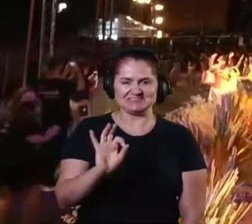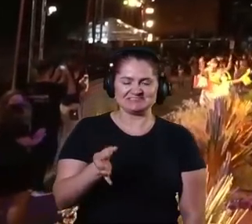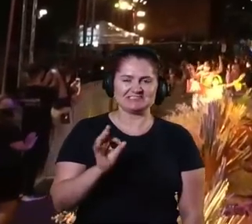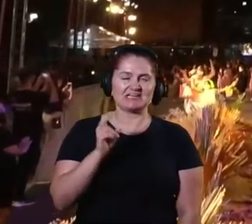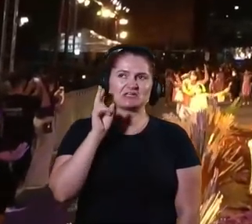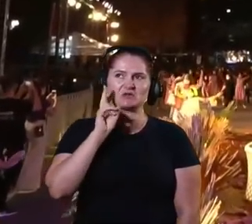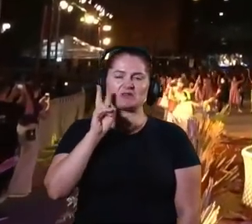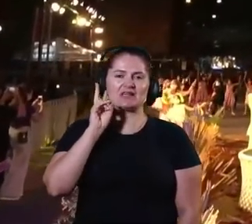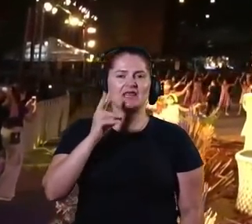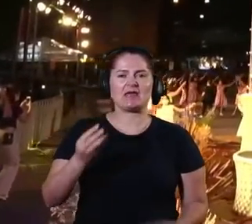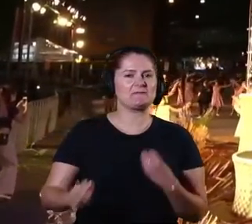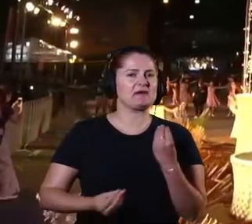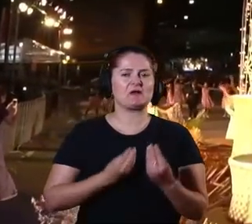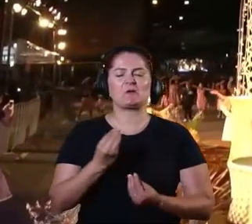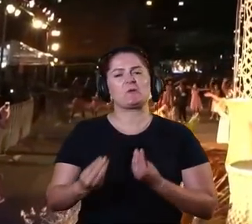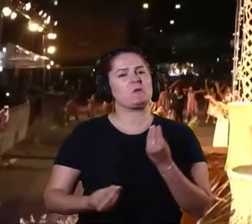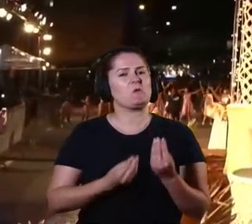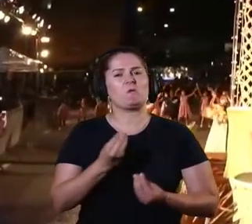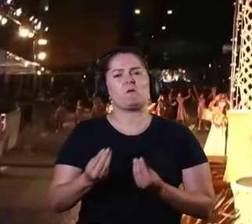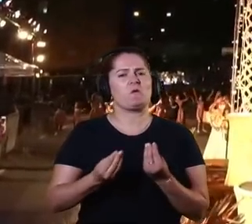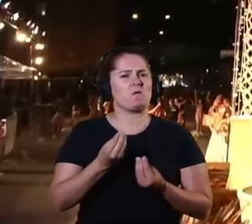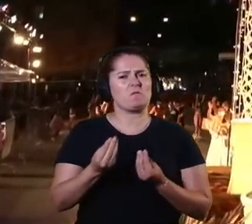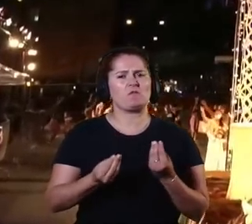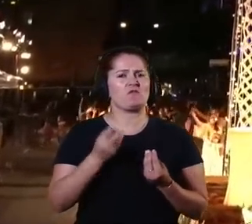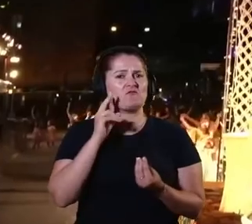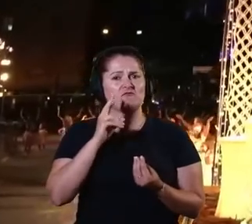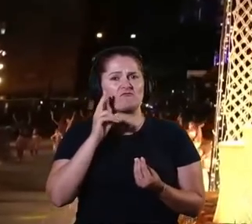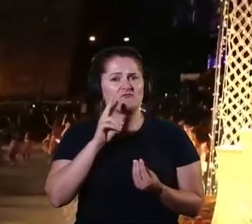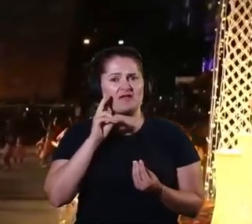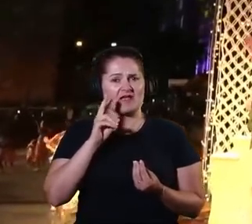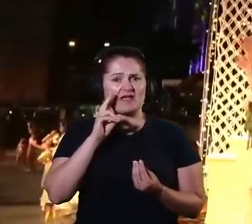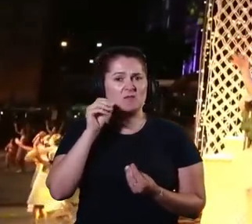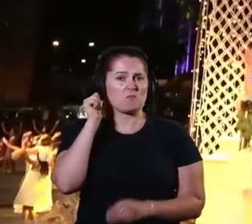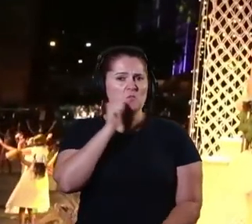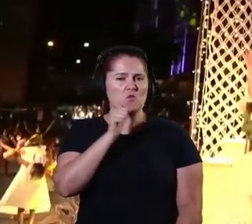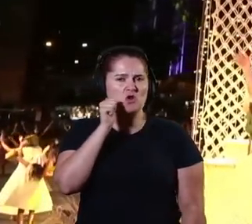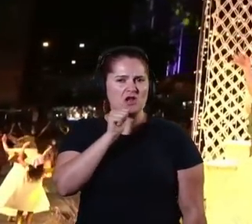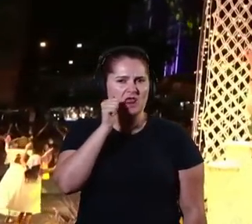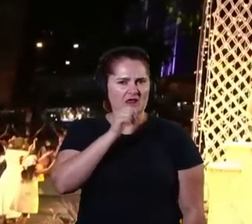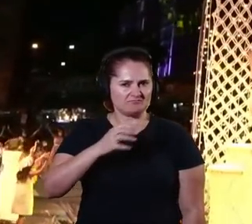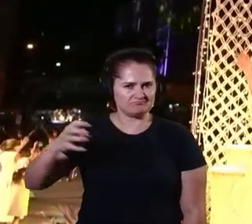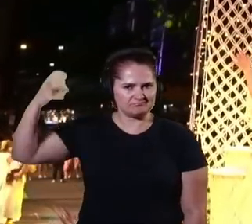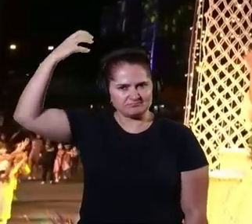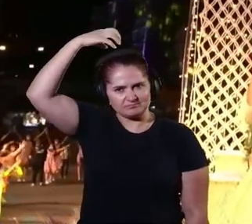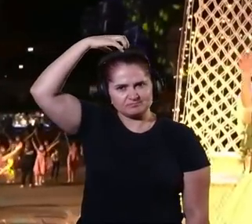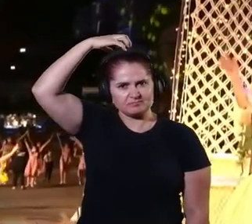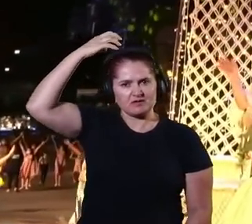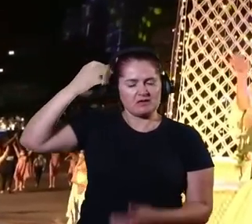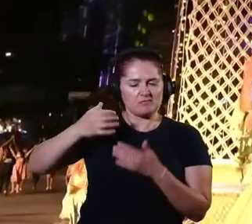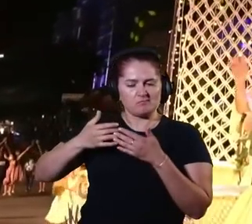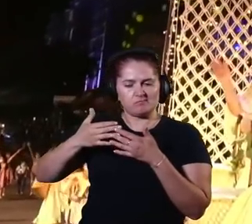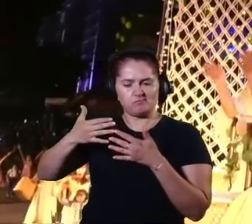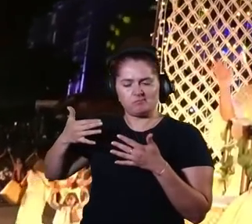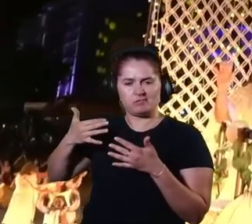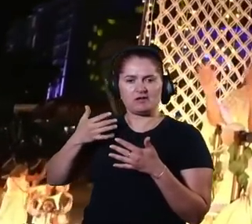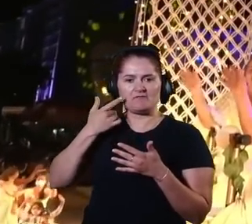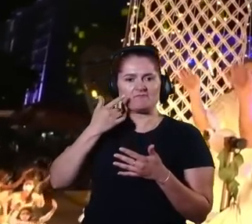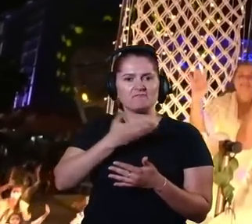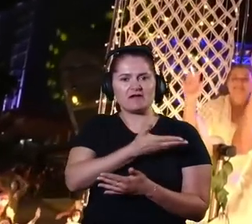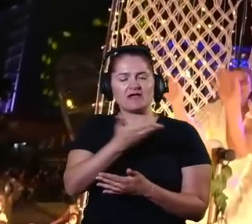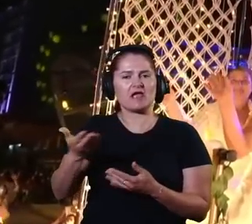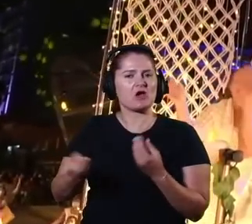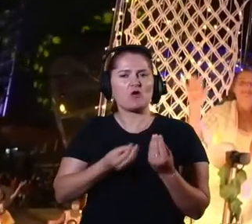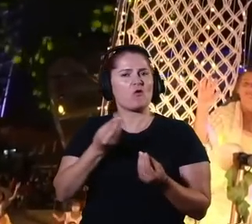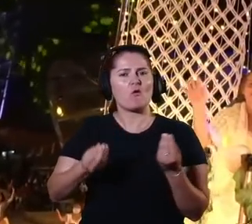pra gente de ver essas meninas, essas mulheres, esse legado aí na Rua Sinimbu. O que que te